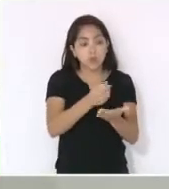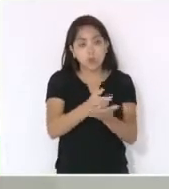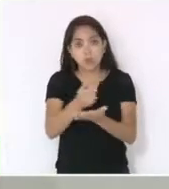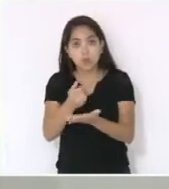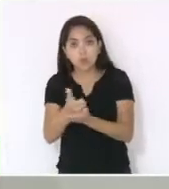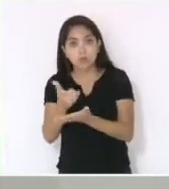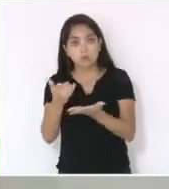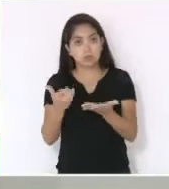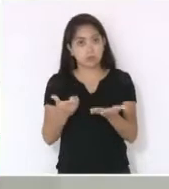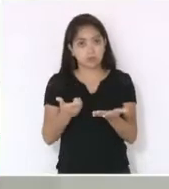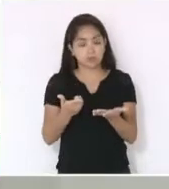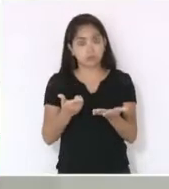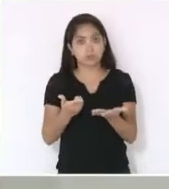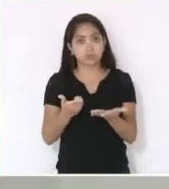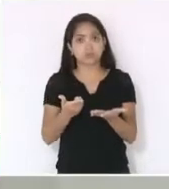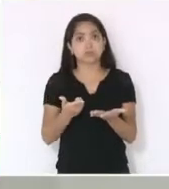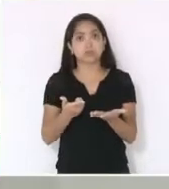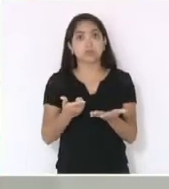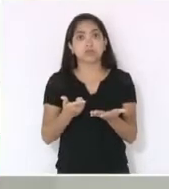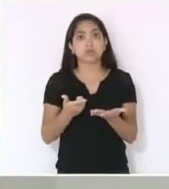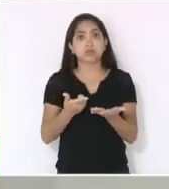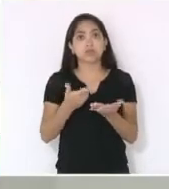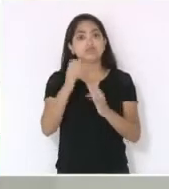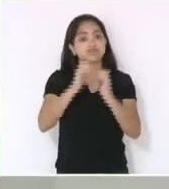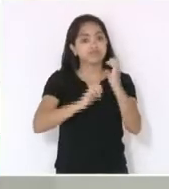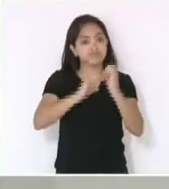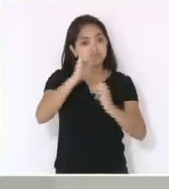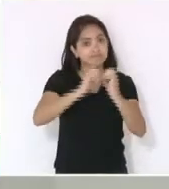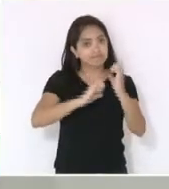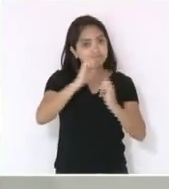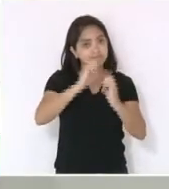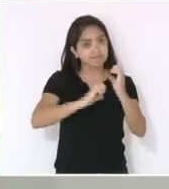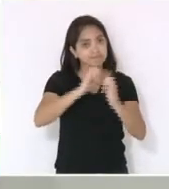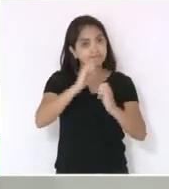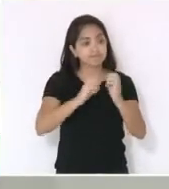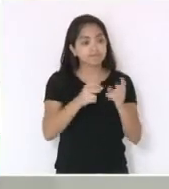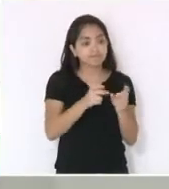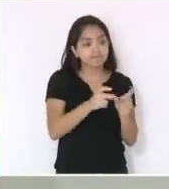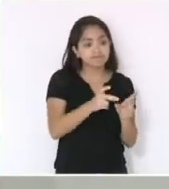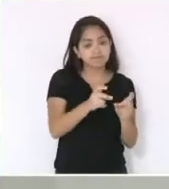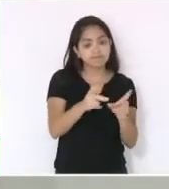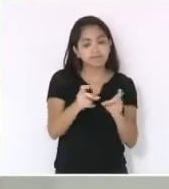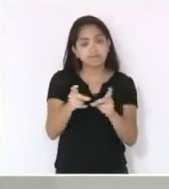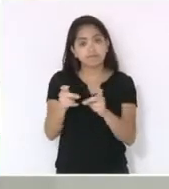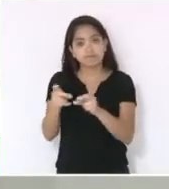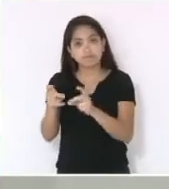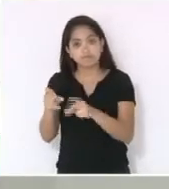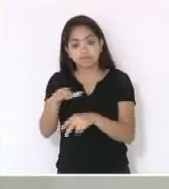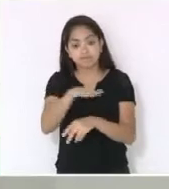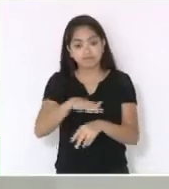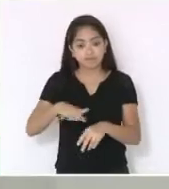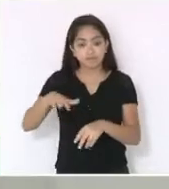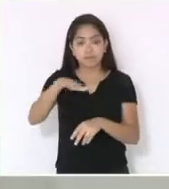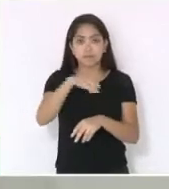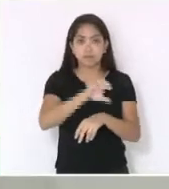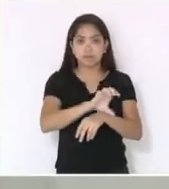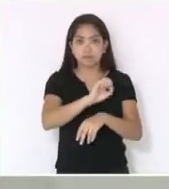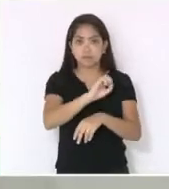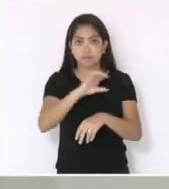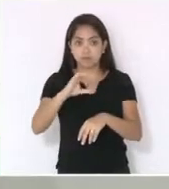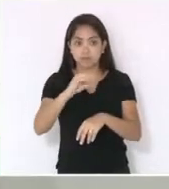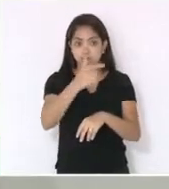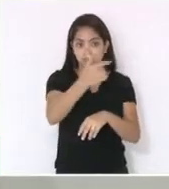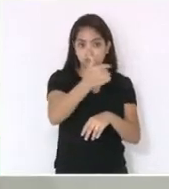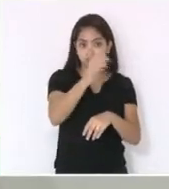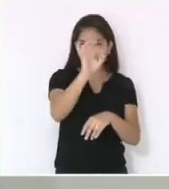uma condição da empresa catarinense vender no âmbito do nosso Estado com os 12%,